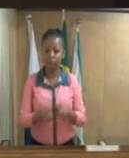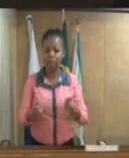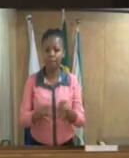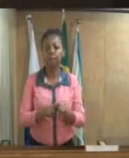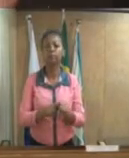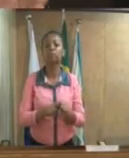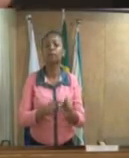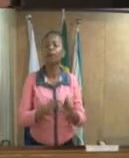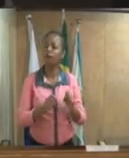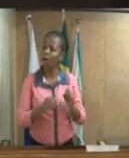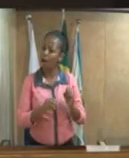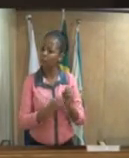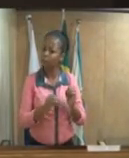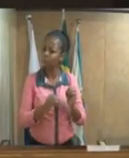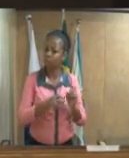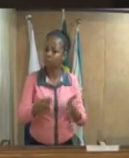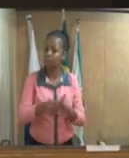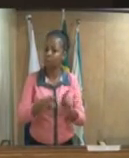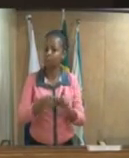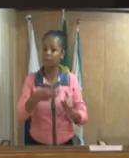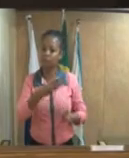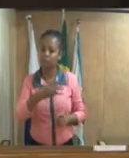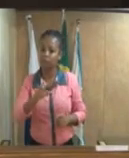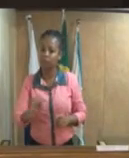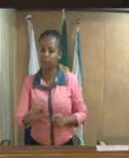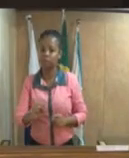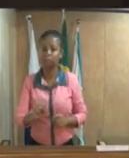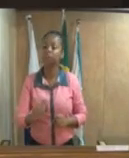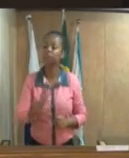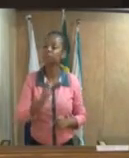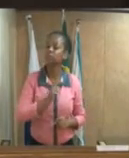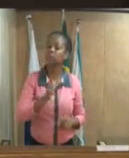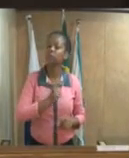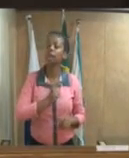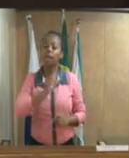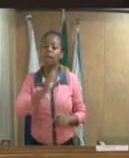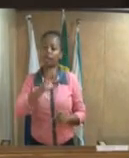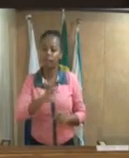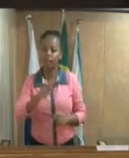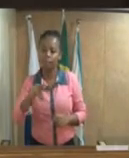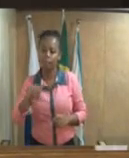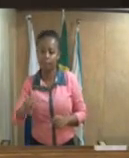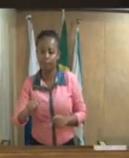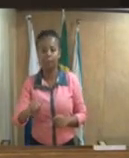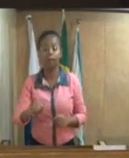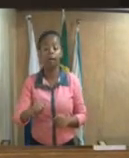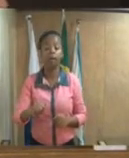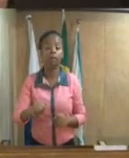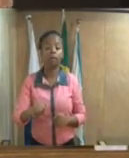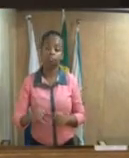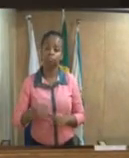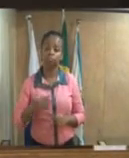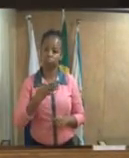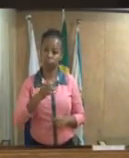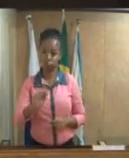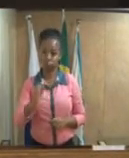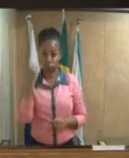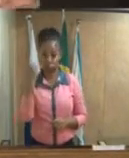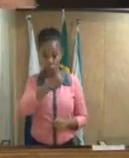38, que é instalar a CPI em 48 horas. E eu sei que cada